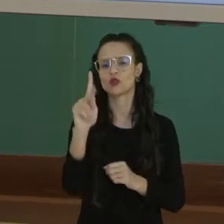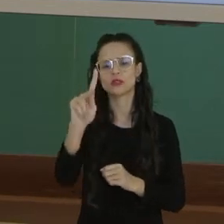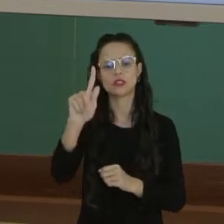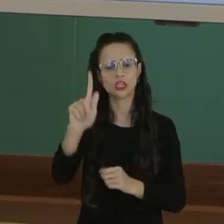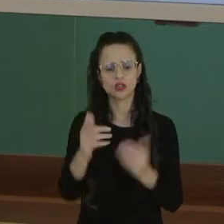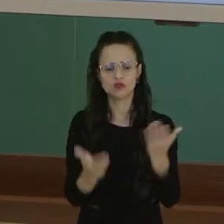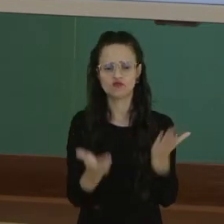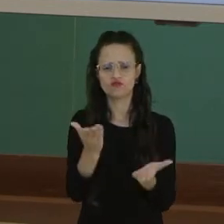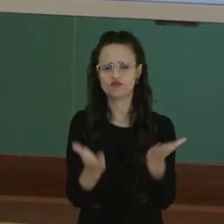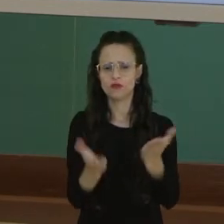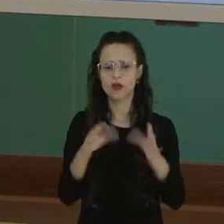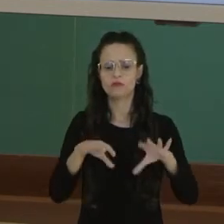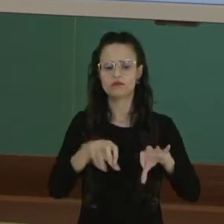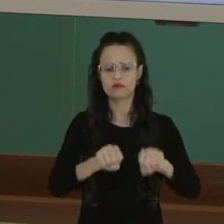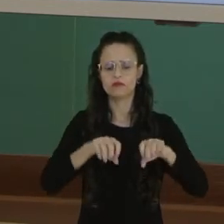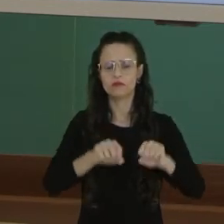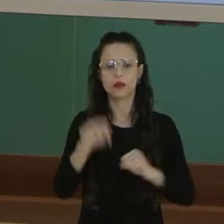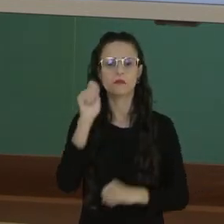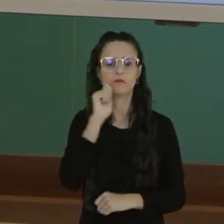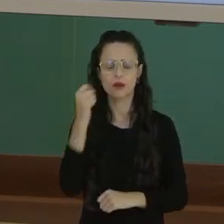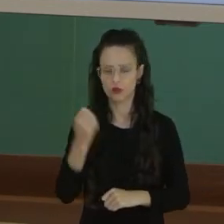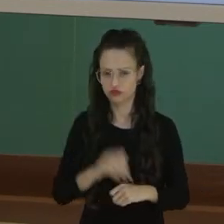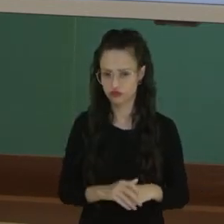pão, você vai lá pega, por exemplo,